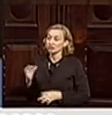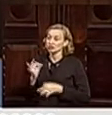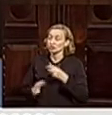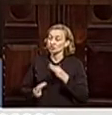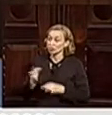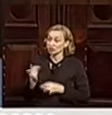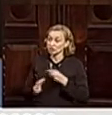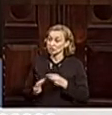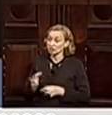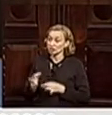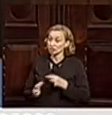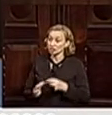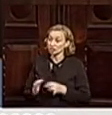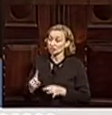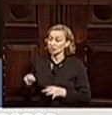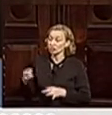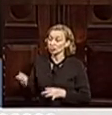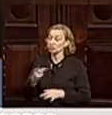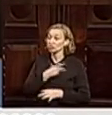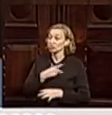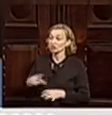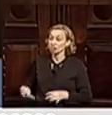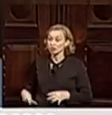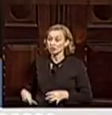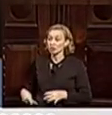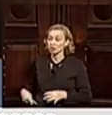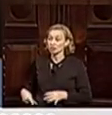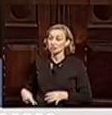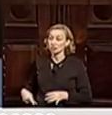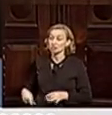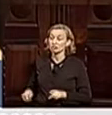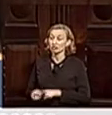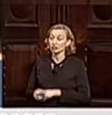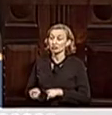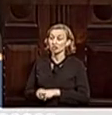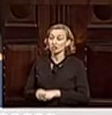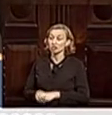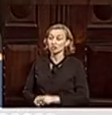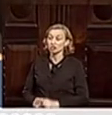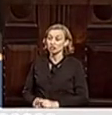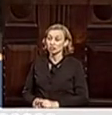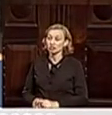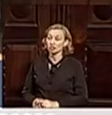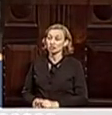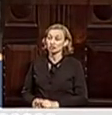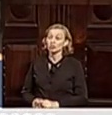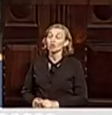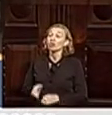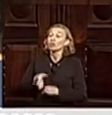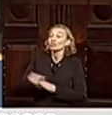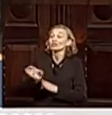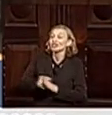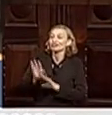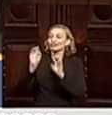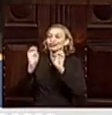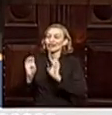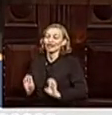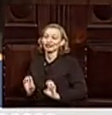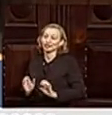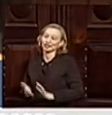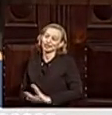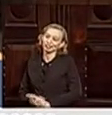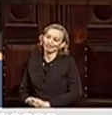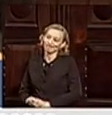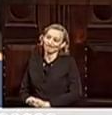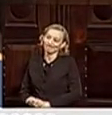Orçamento. Aliás, o presidente da Comissão de Justiça também era, até hoje, o presidente do Conselho de Ética. Era